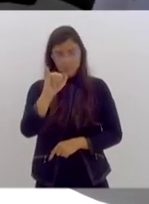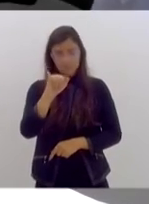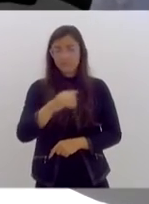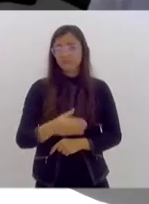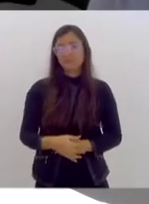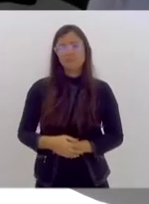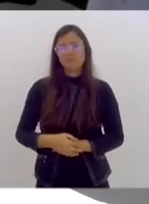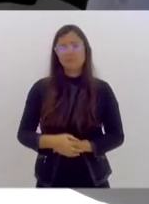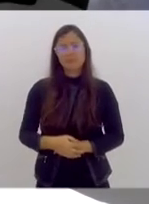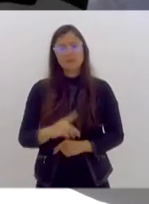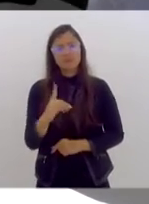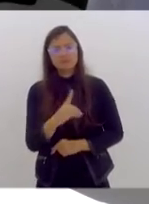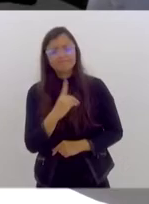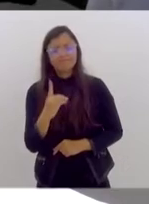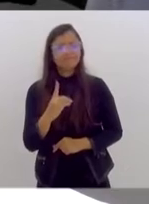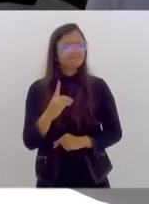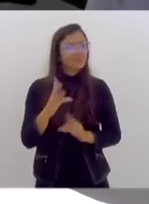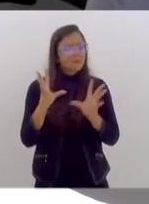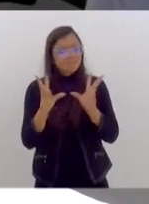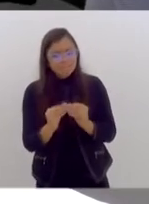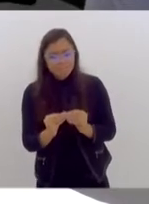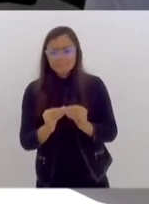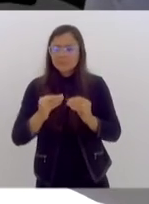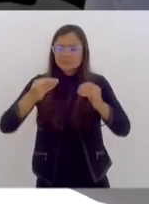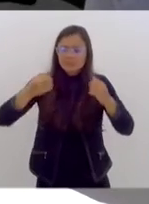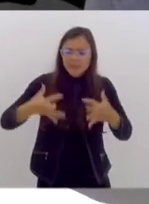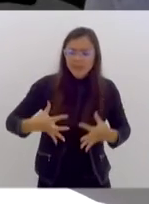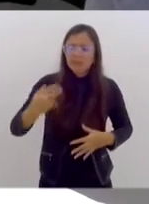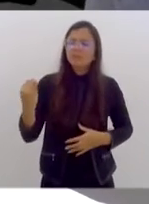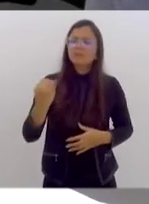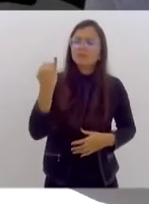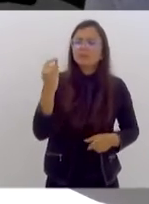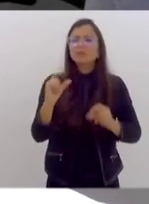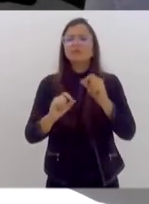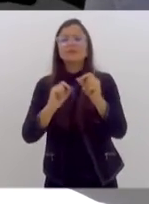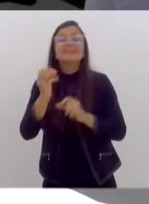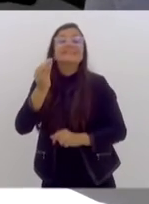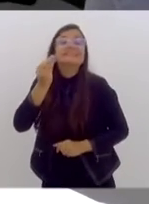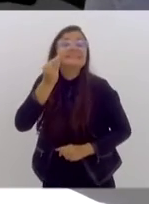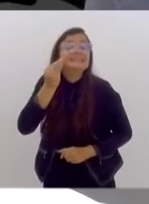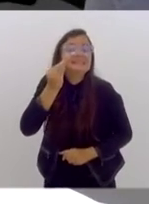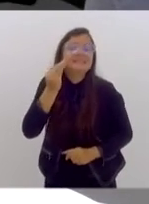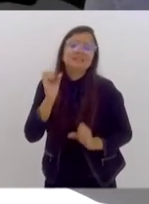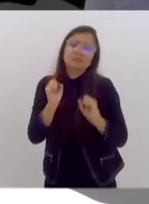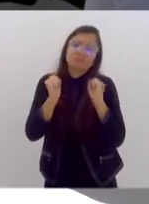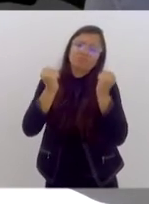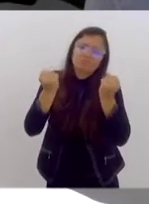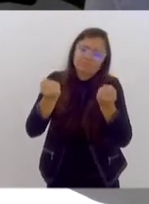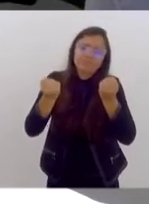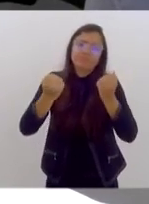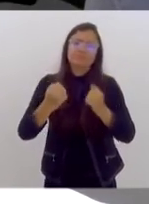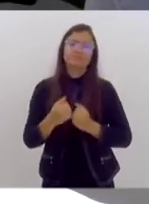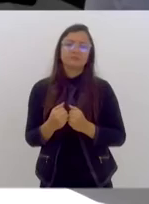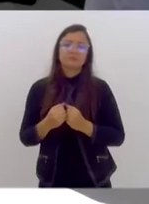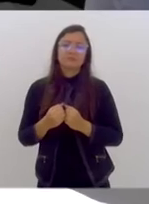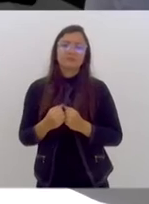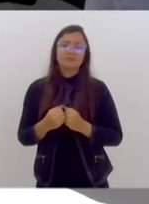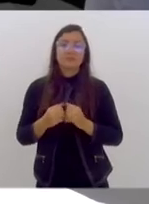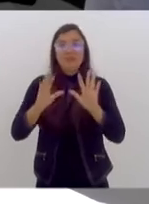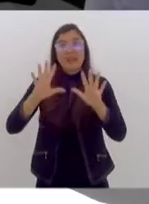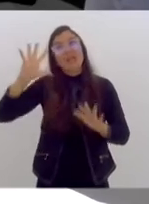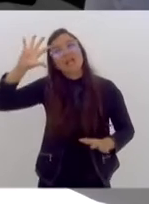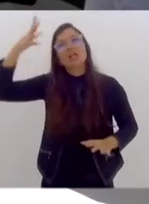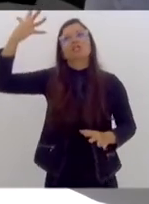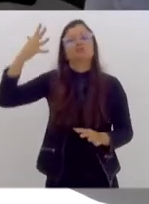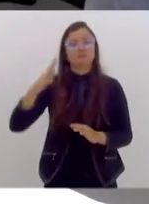conclusão do que é importante para tentar né não resolvi o problema